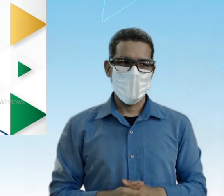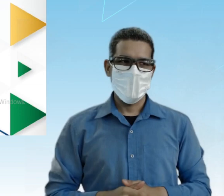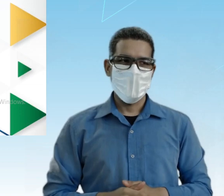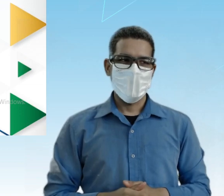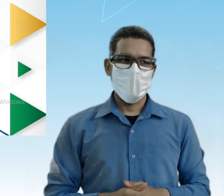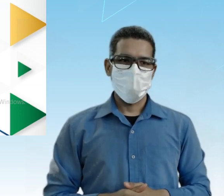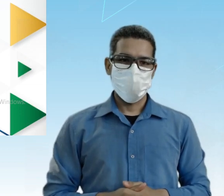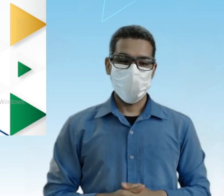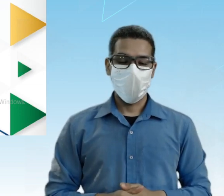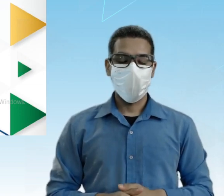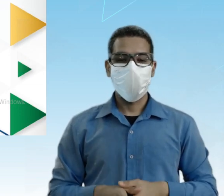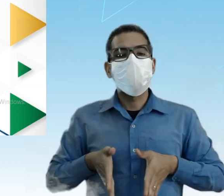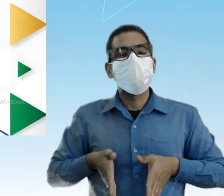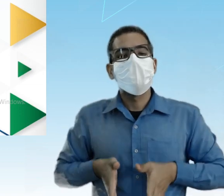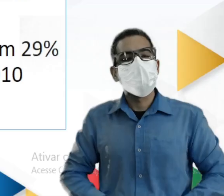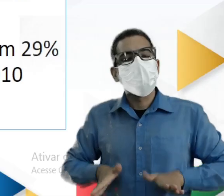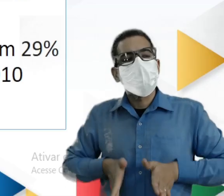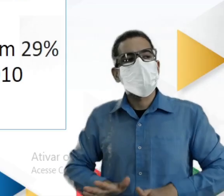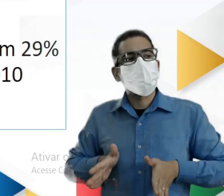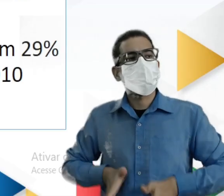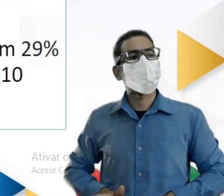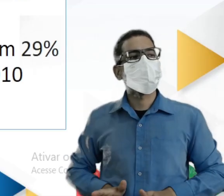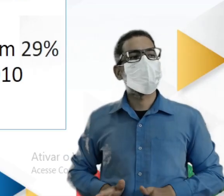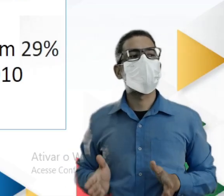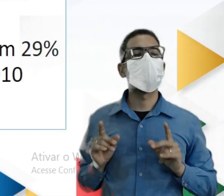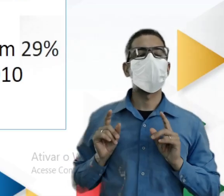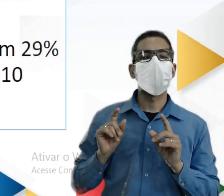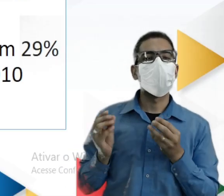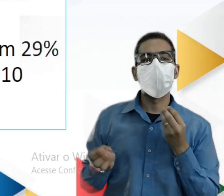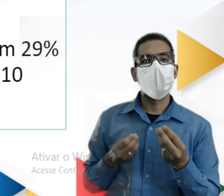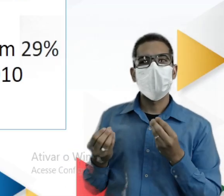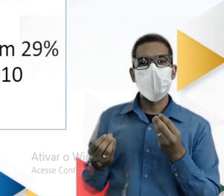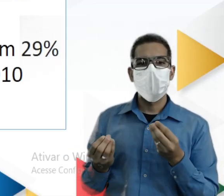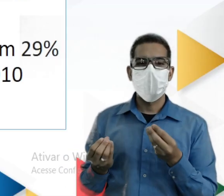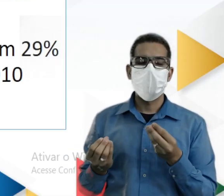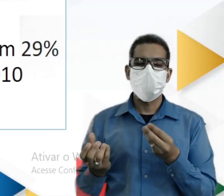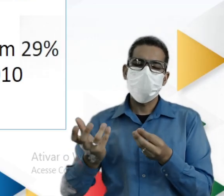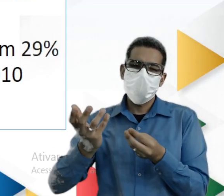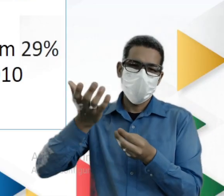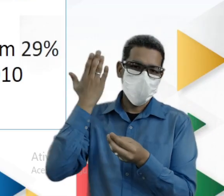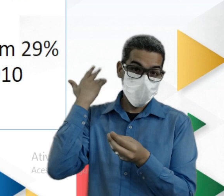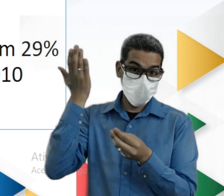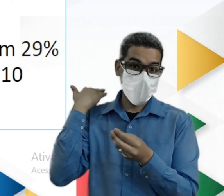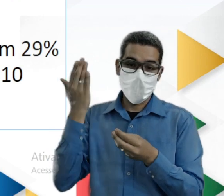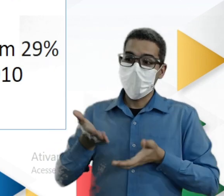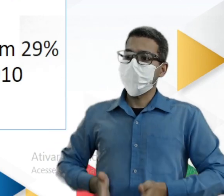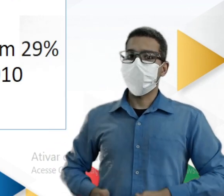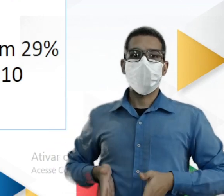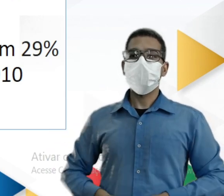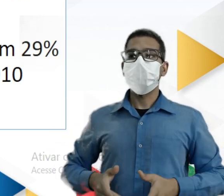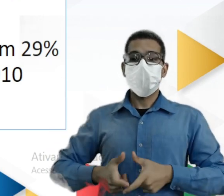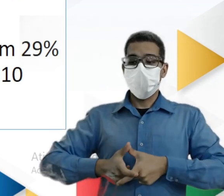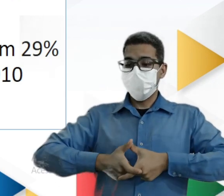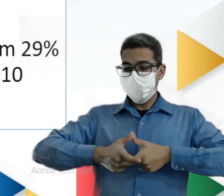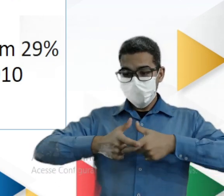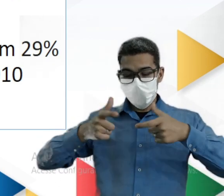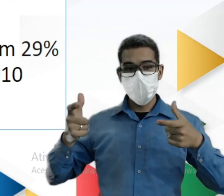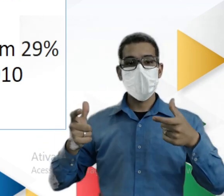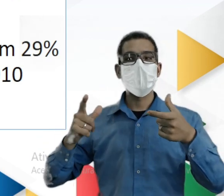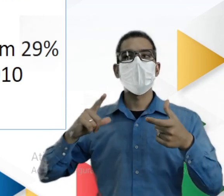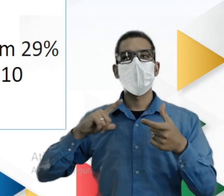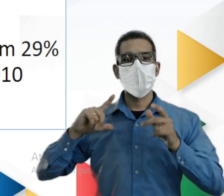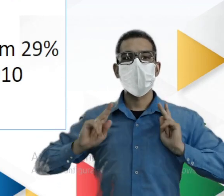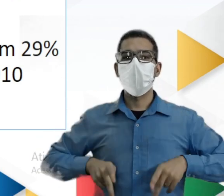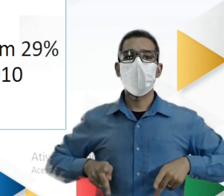lá. Natalidade. No passado, meus amores, as taxas de natalidade eram altas, que contribuíam muito com a